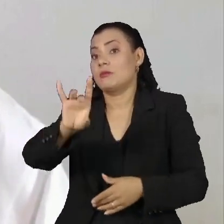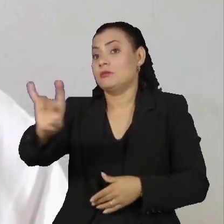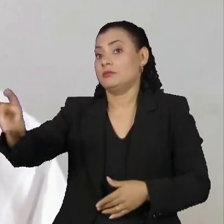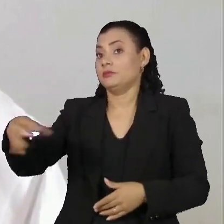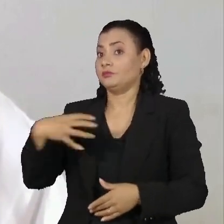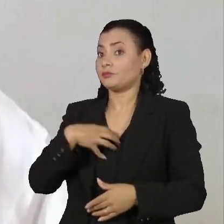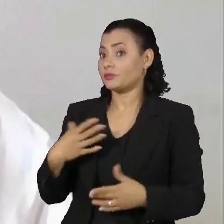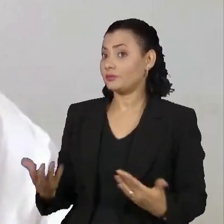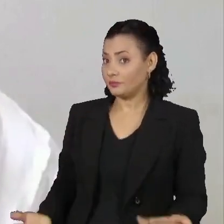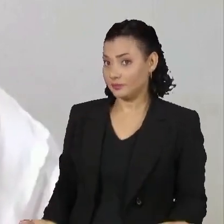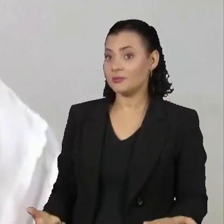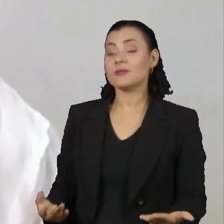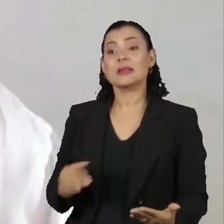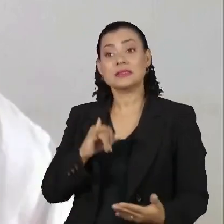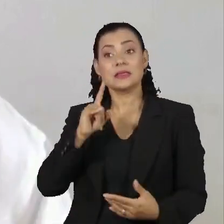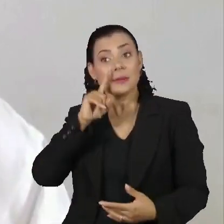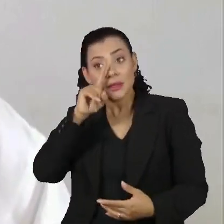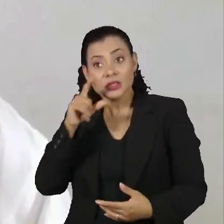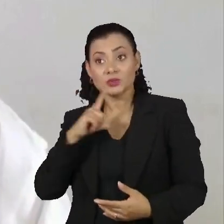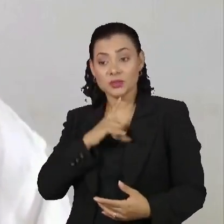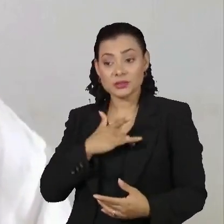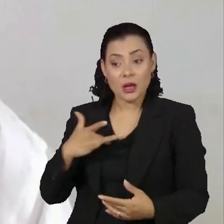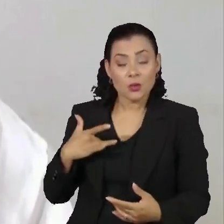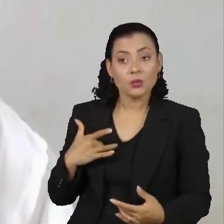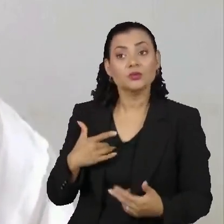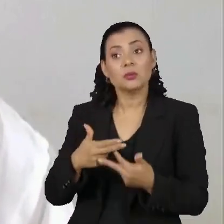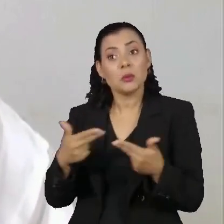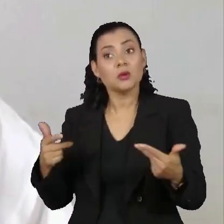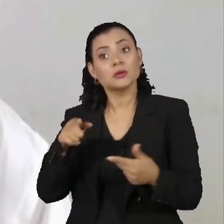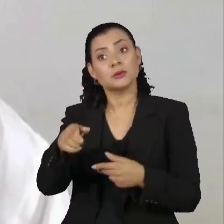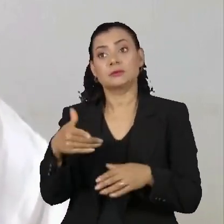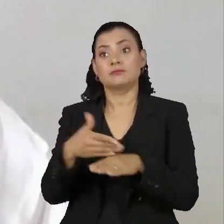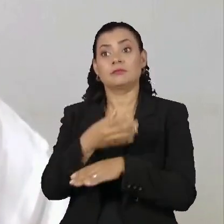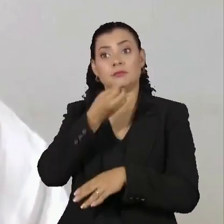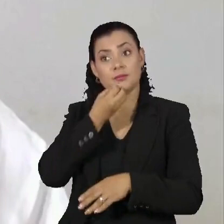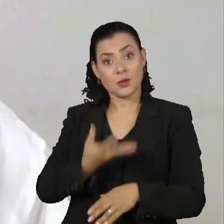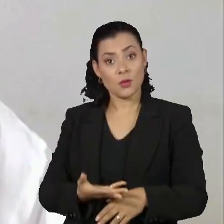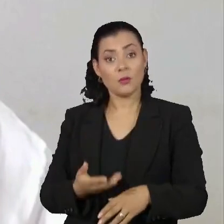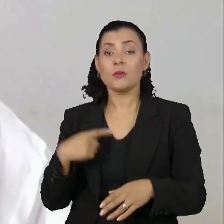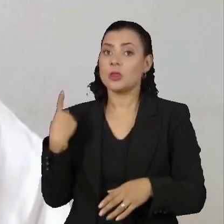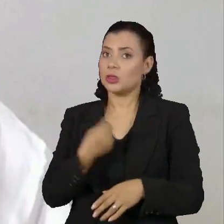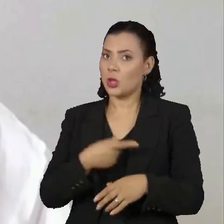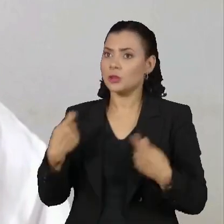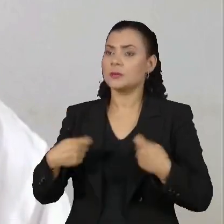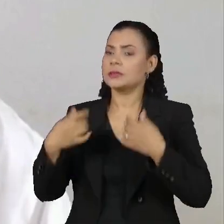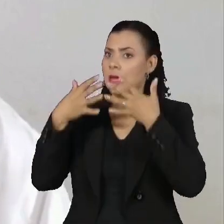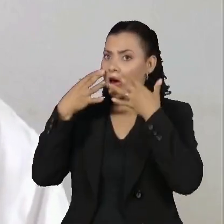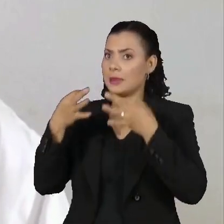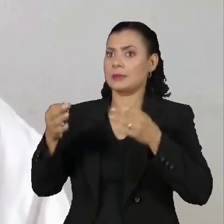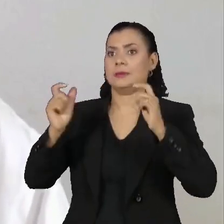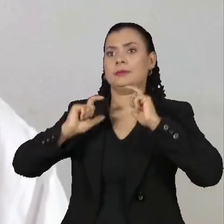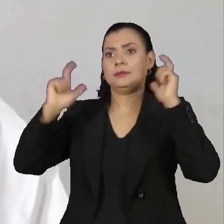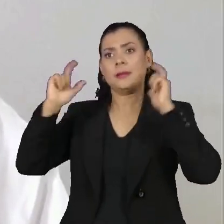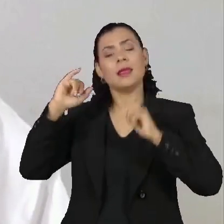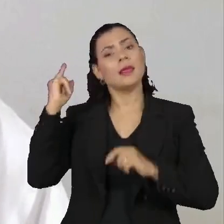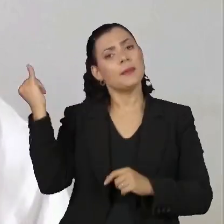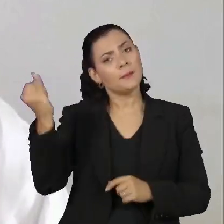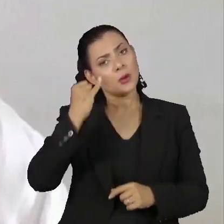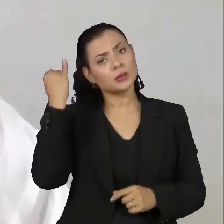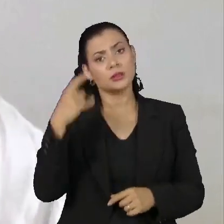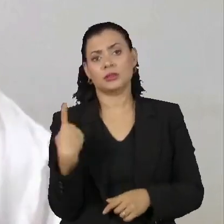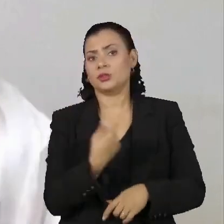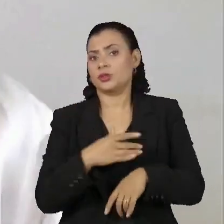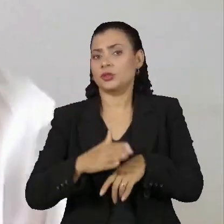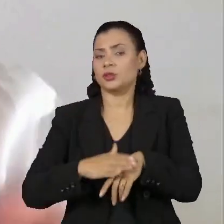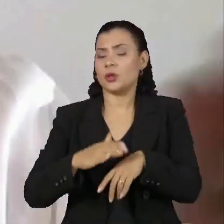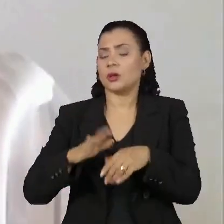característica, do teu fator de risco e do lugar que você vai frequentar. Mas a gente ainda, eu acho que é muito importante tomar esses cuidados